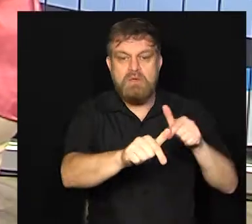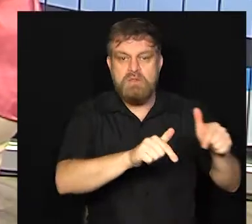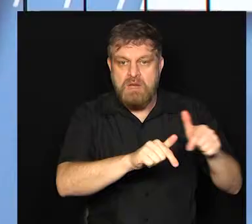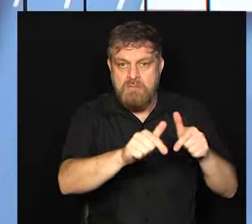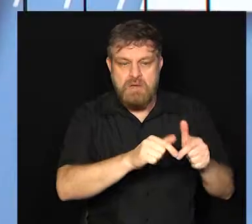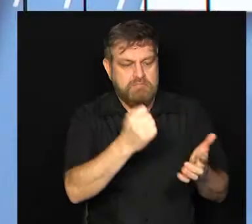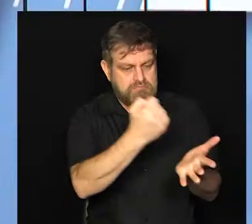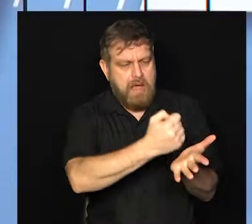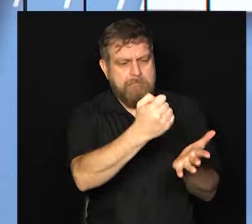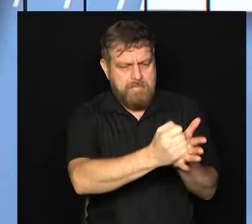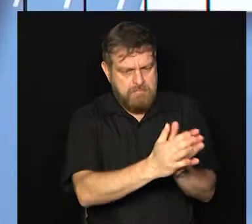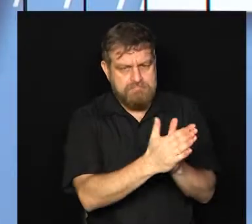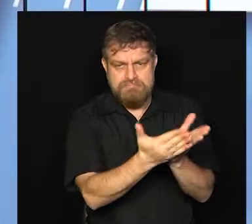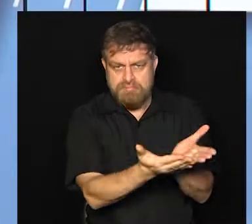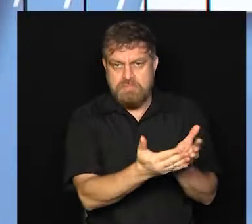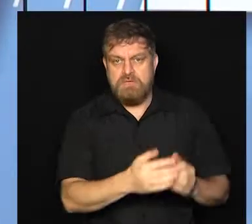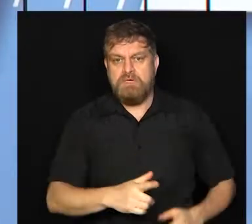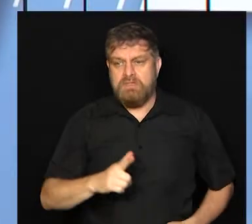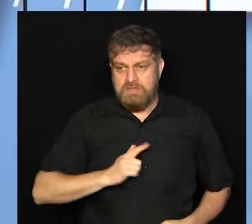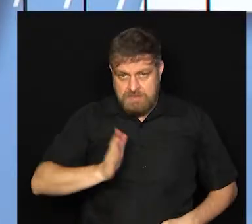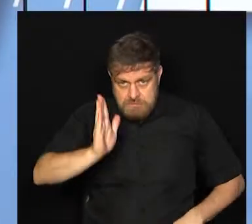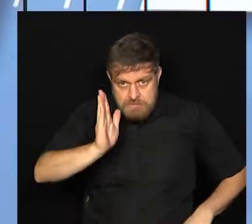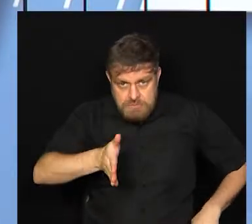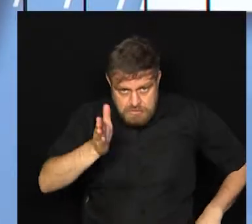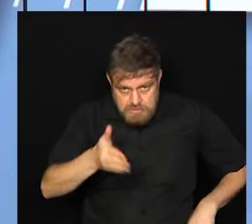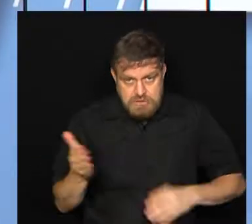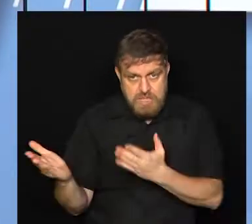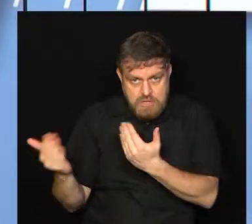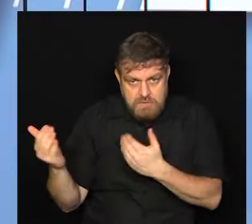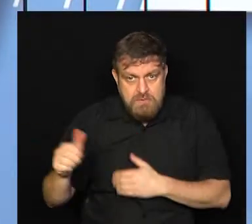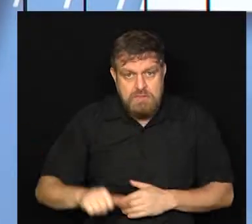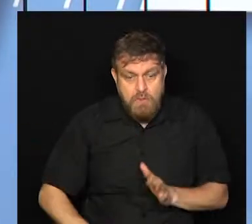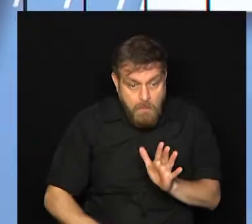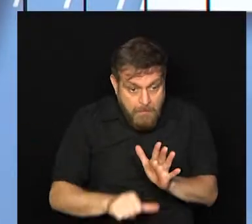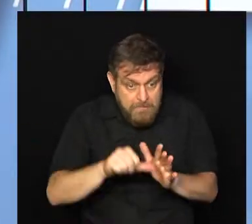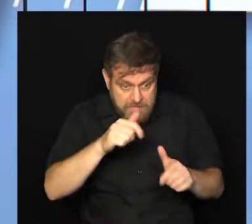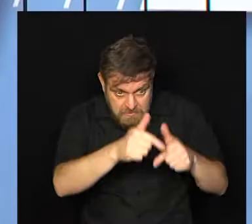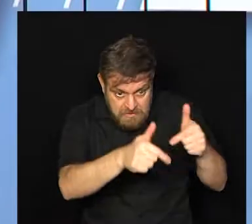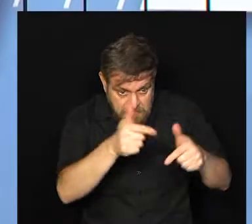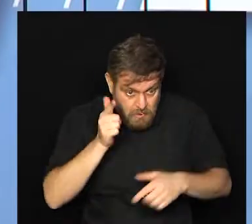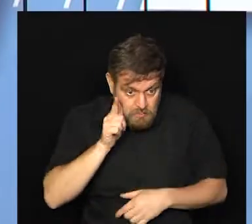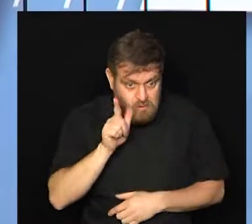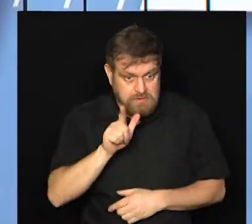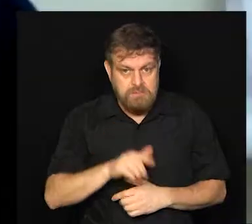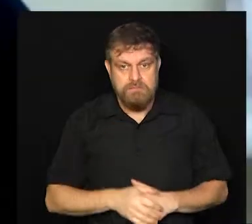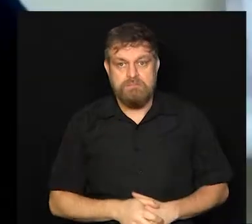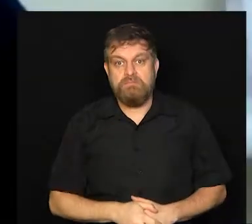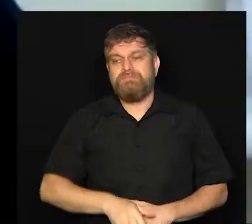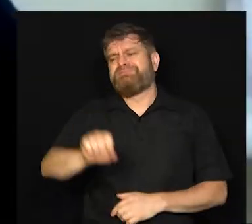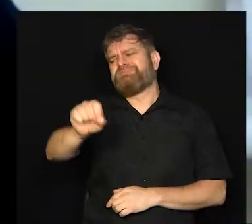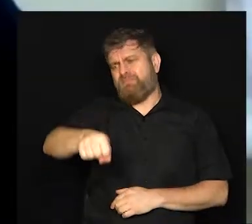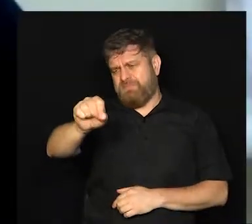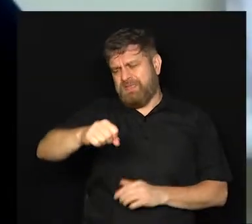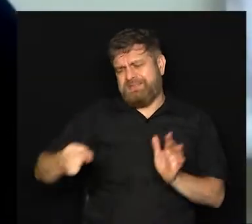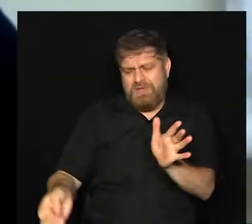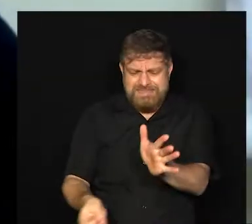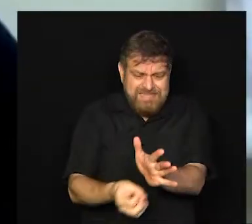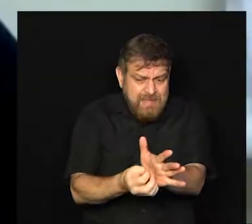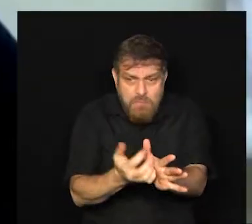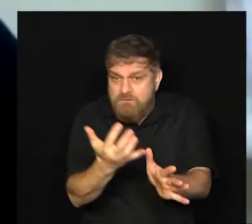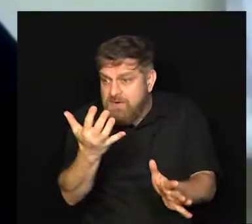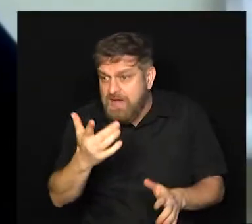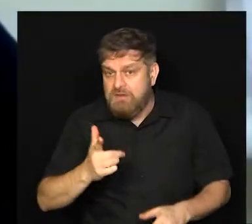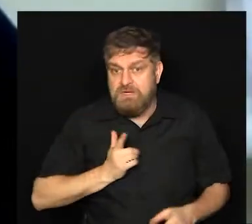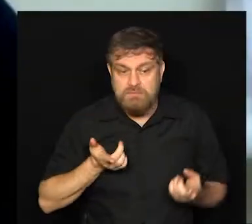trabalho. Existem já exemplos de jovens que conseguiram um primeiro emprego a partir daí? Sim, temos vários. Nós temos